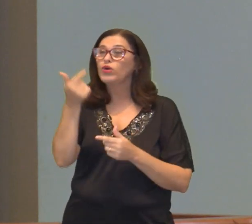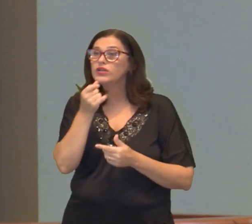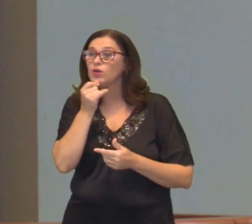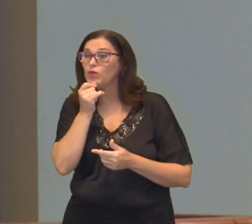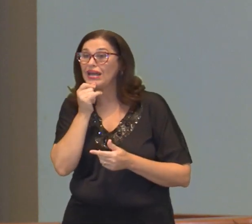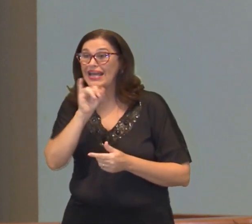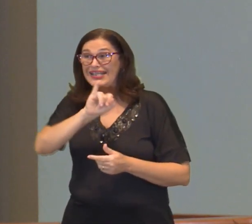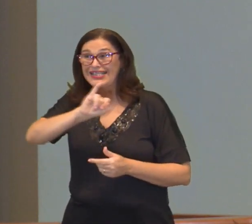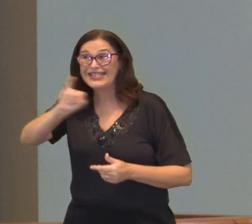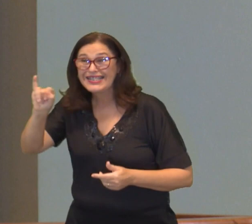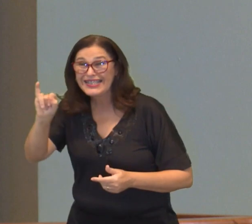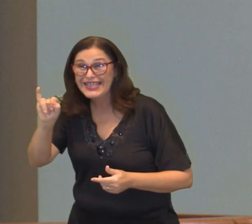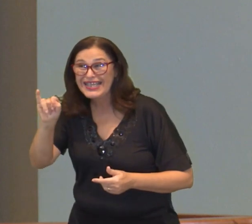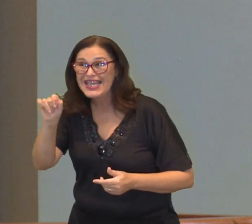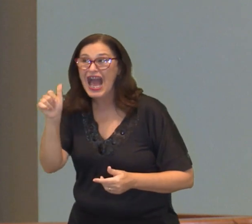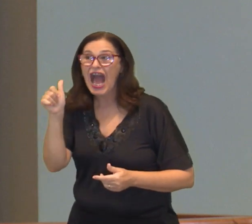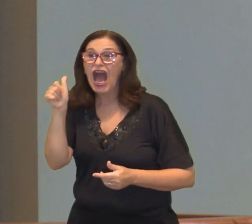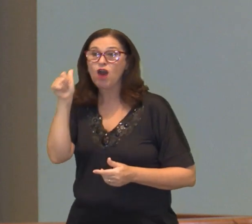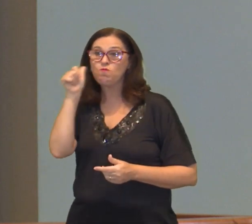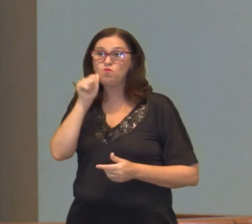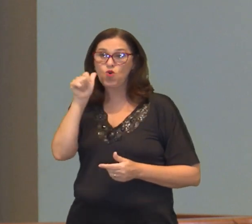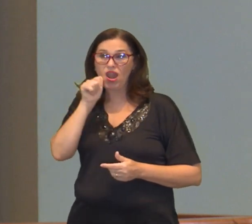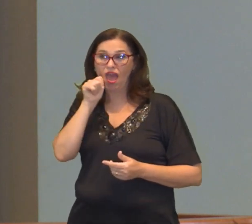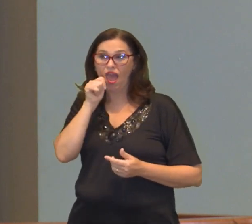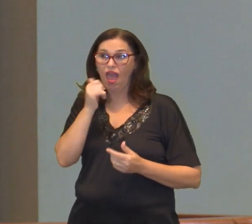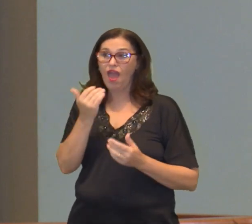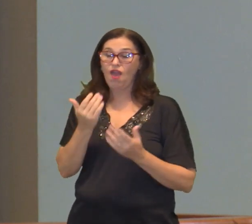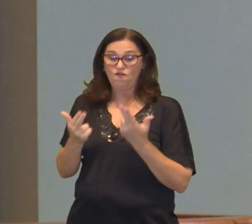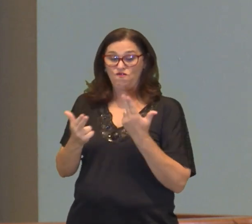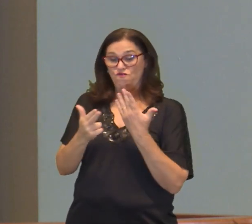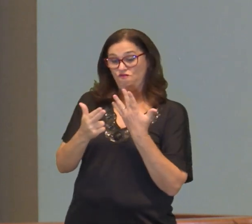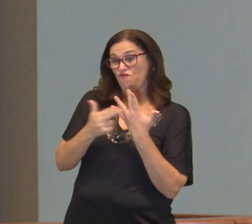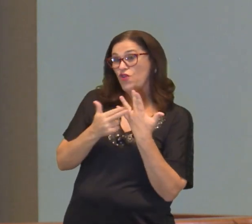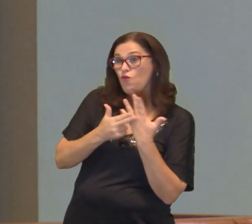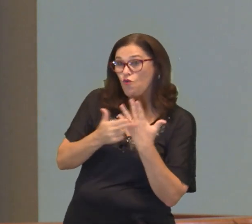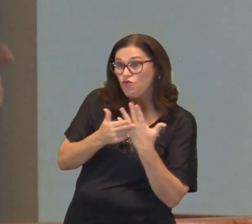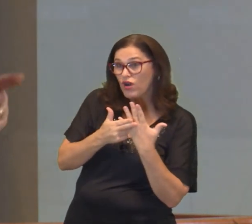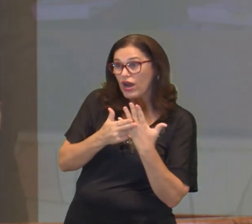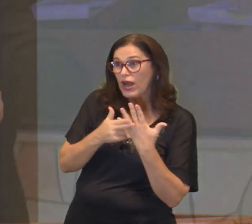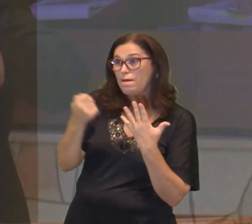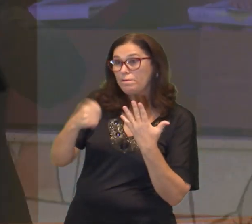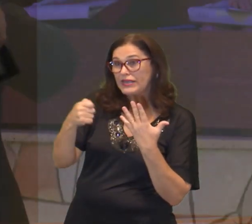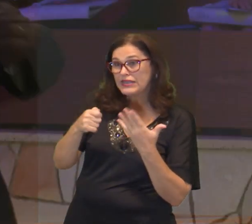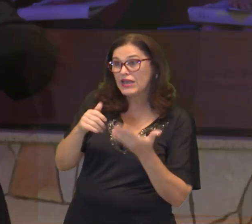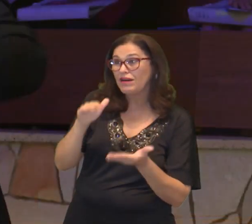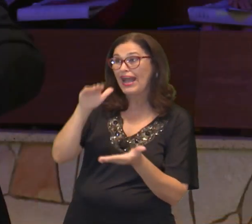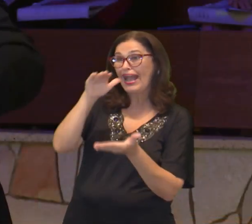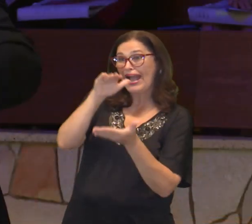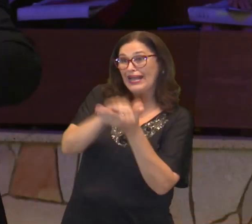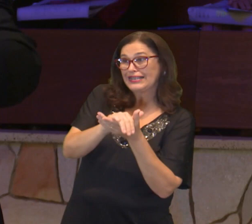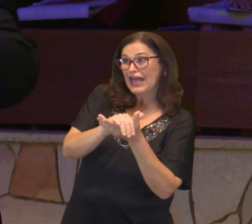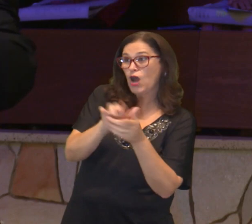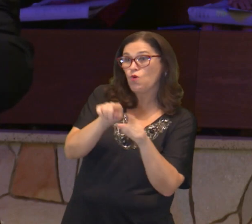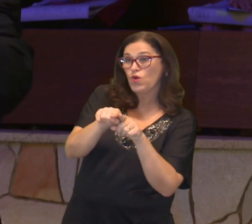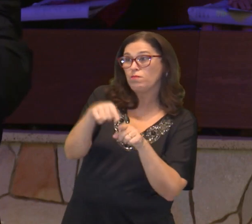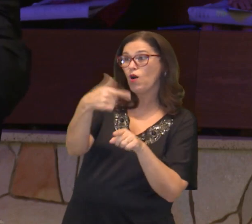nela descendência ao irmão que morreu, porque a sucessão, a